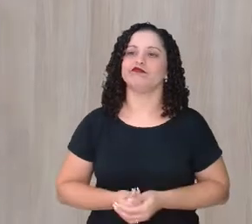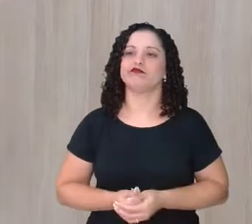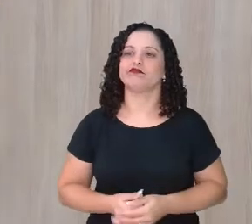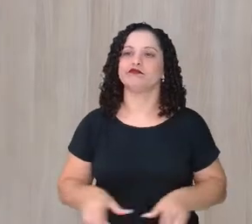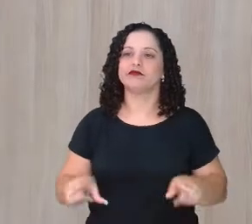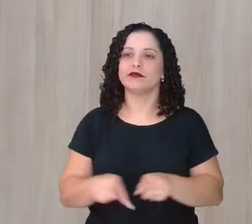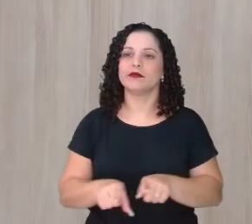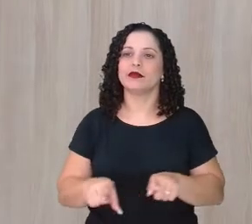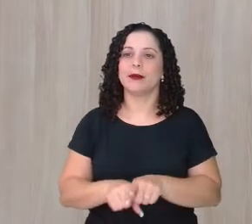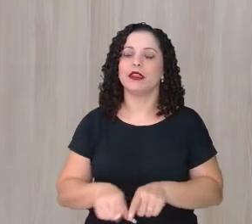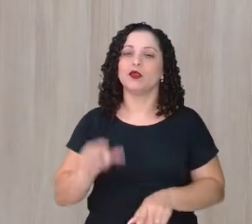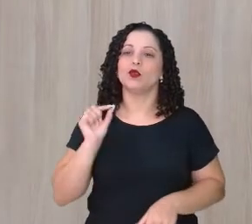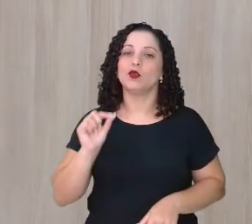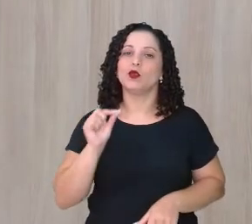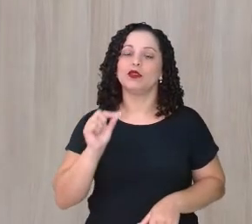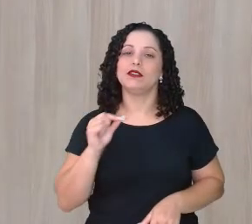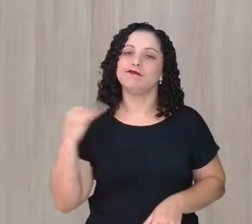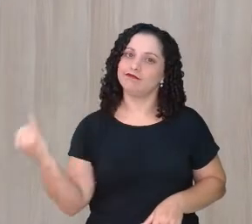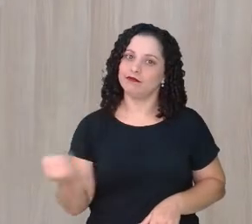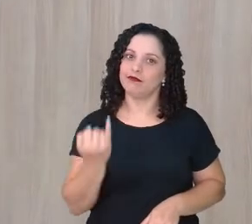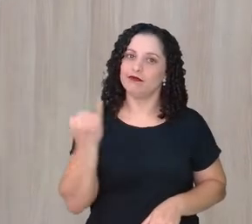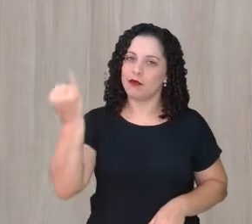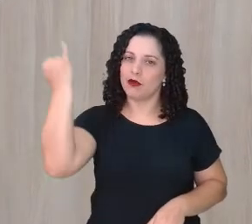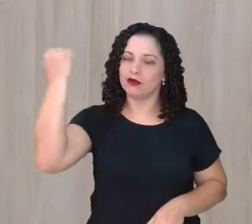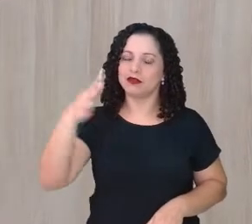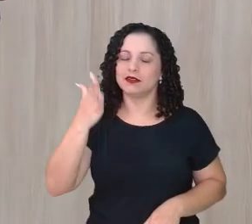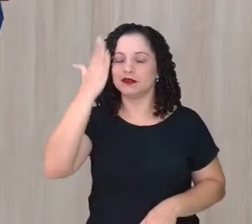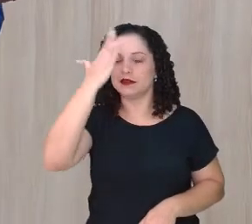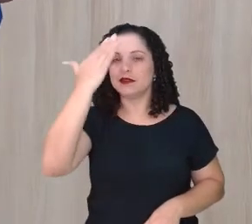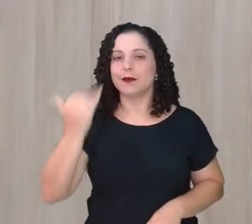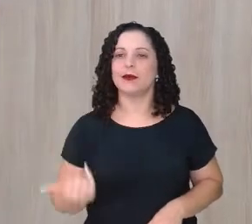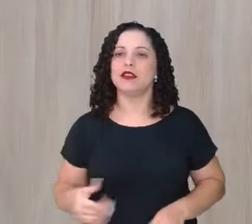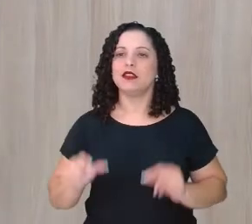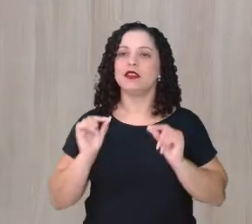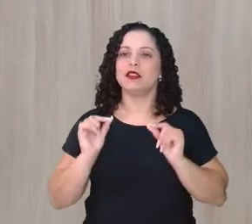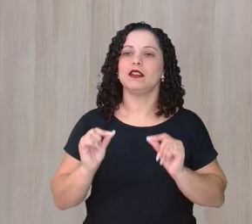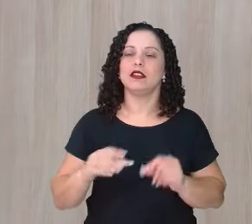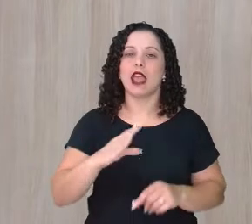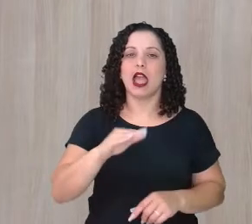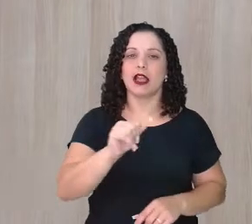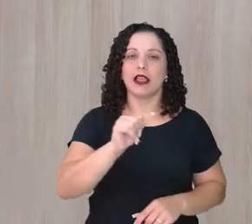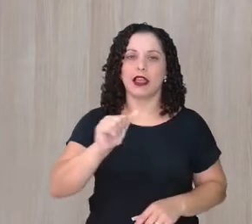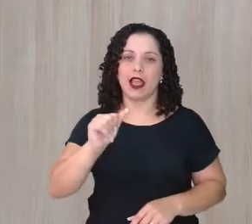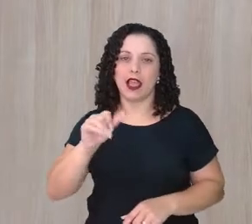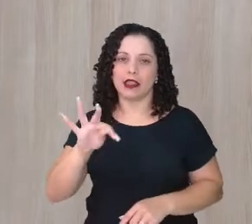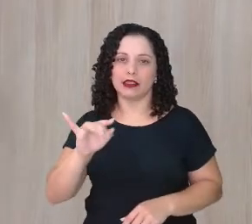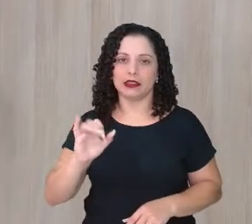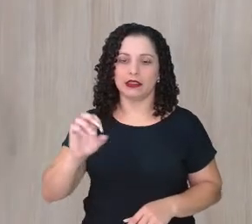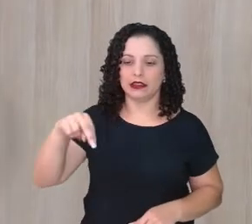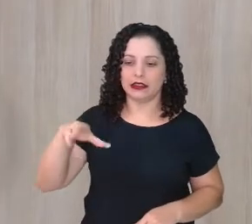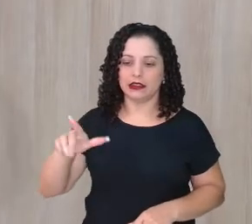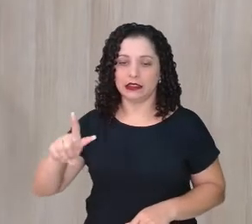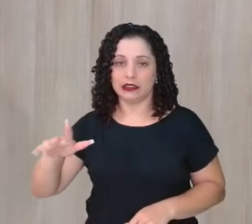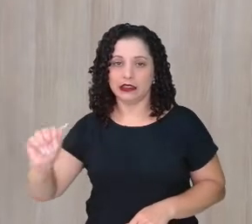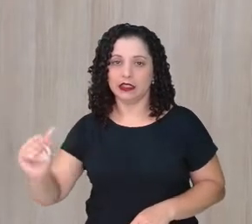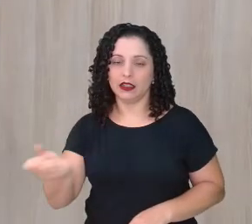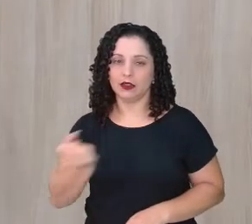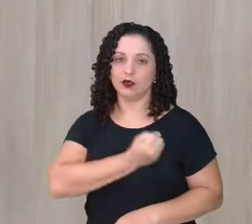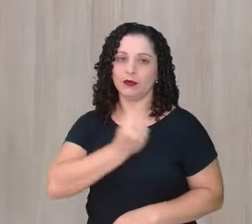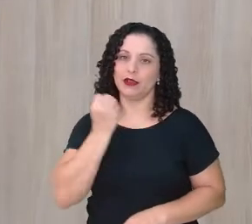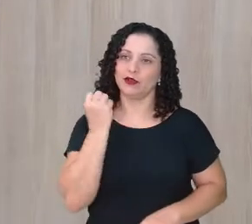bem interessante, né? A questão aí da caatinga, representada pelo número 3. Então, aí é o